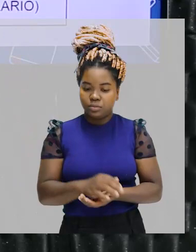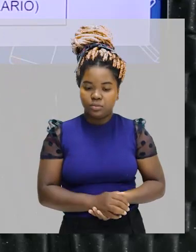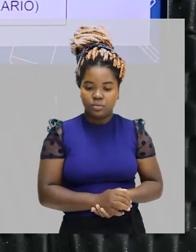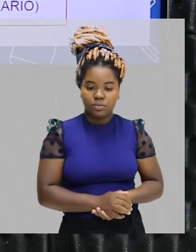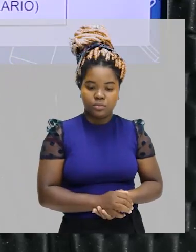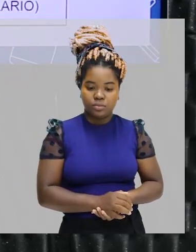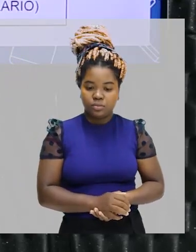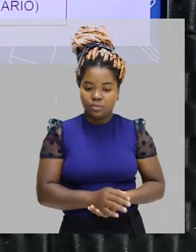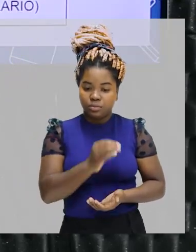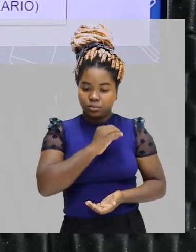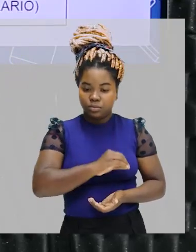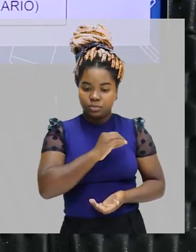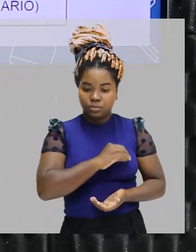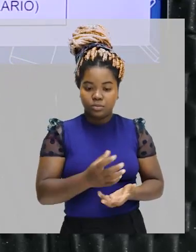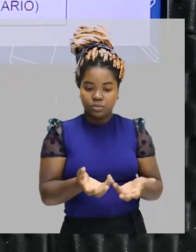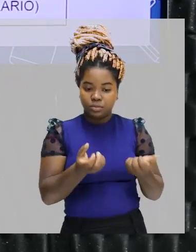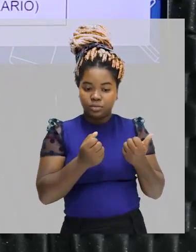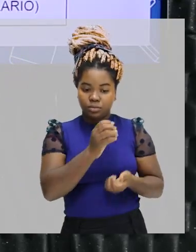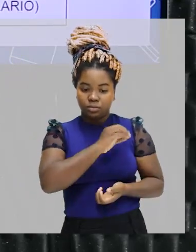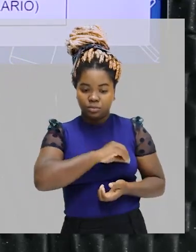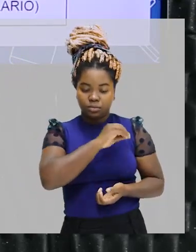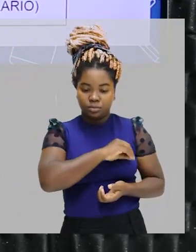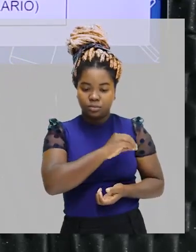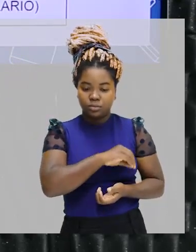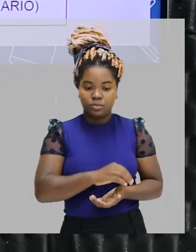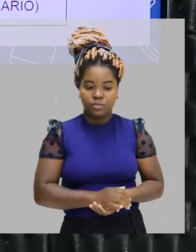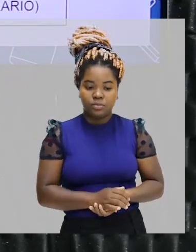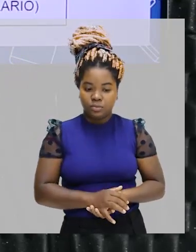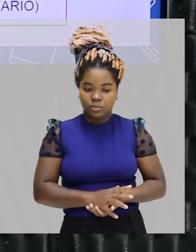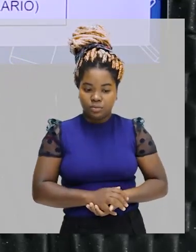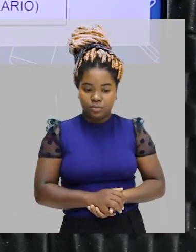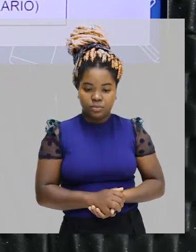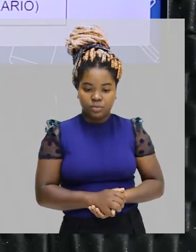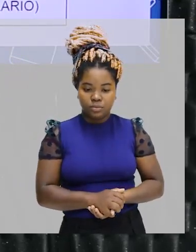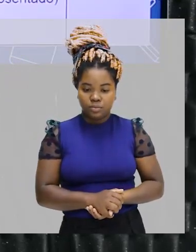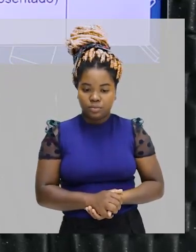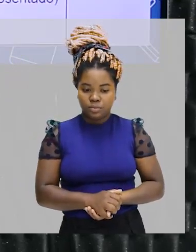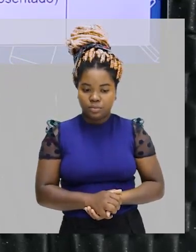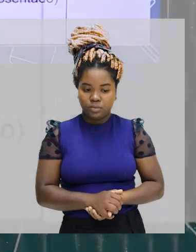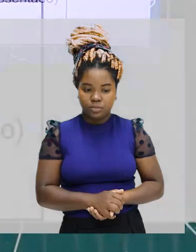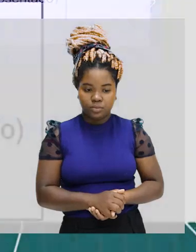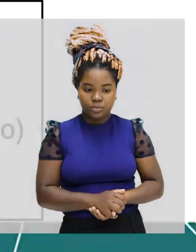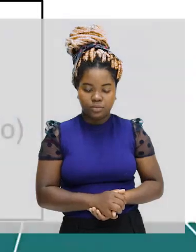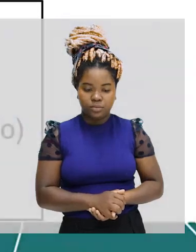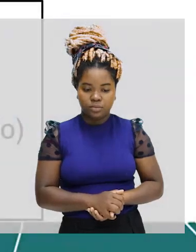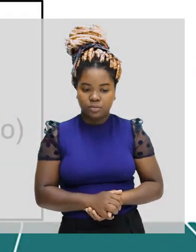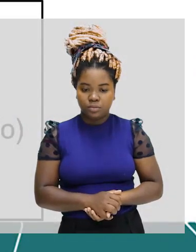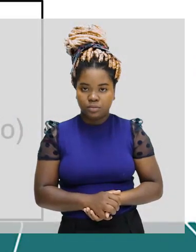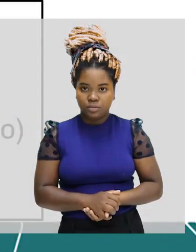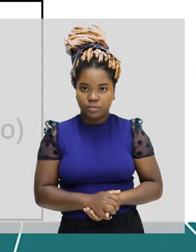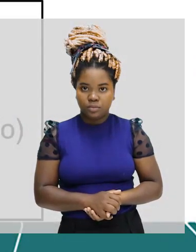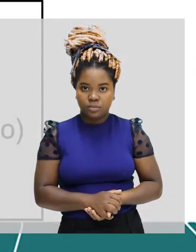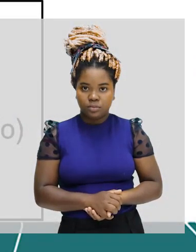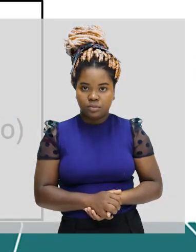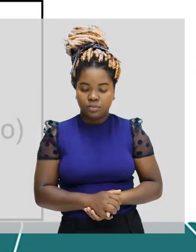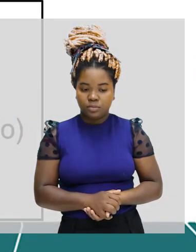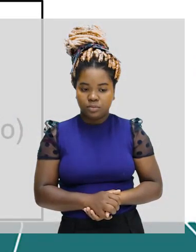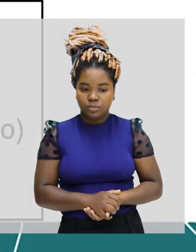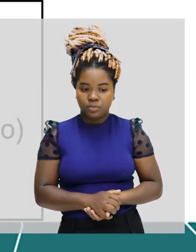a salary, tá? É você ter o mérito, ter o direito a receber ou a ganhar alguma coisa.